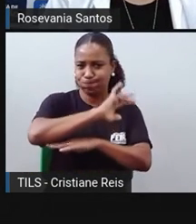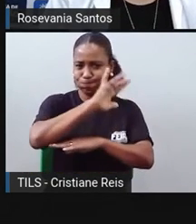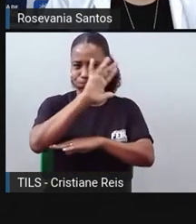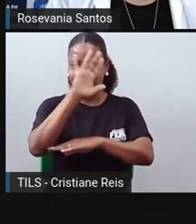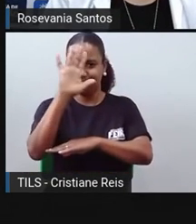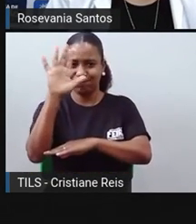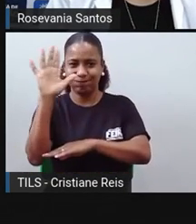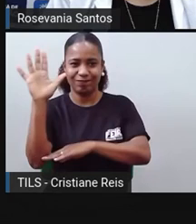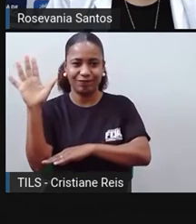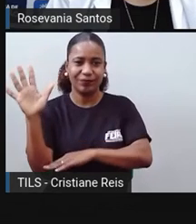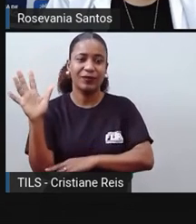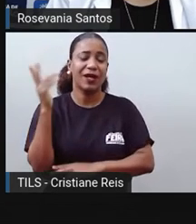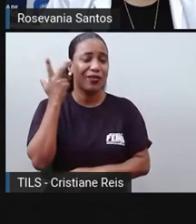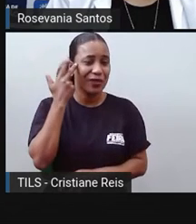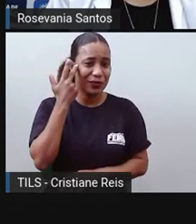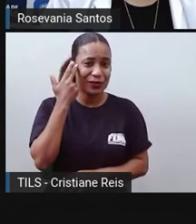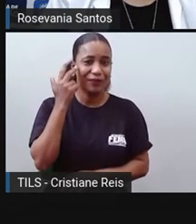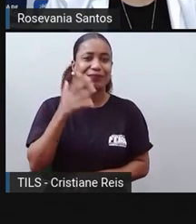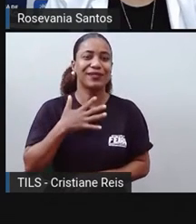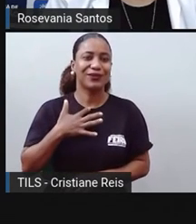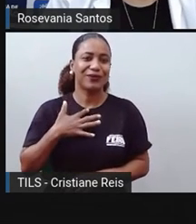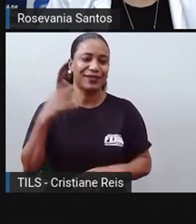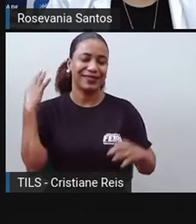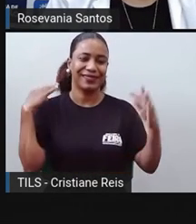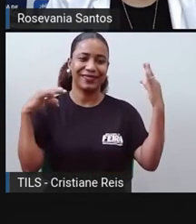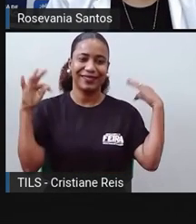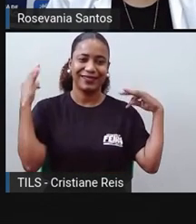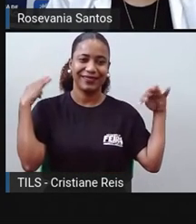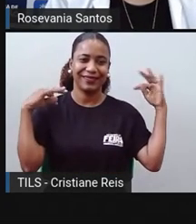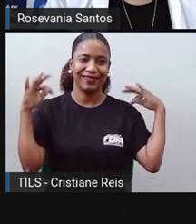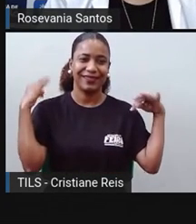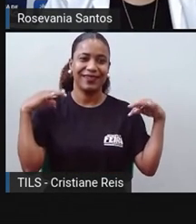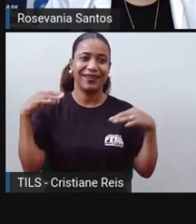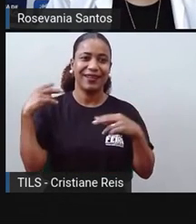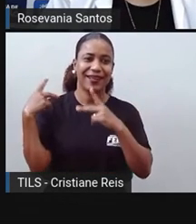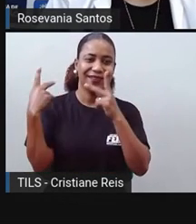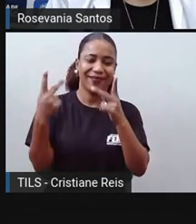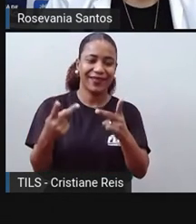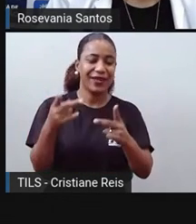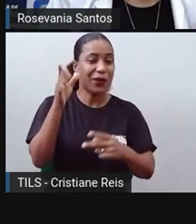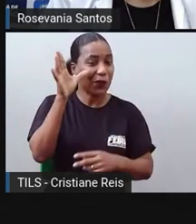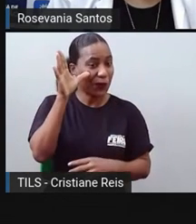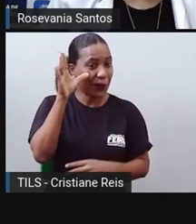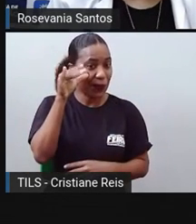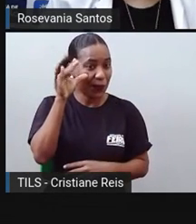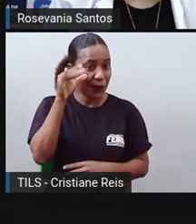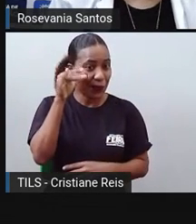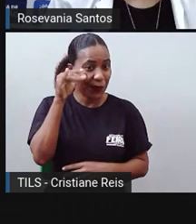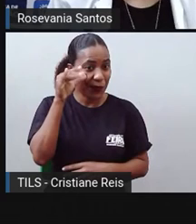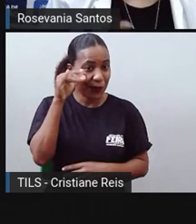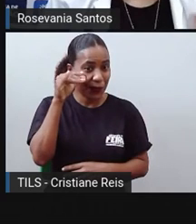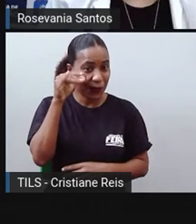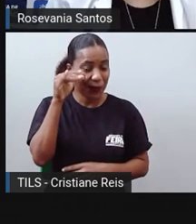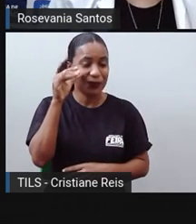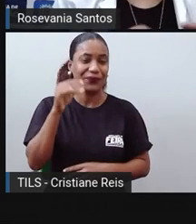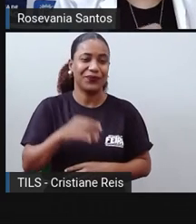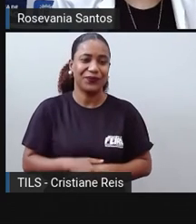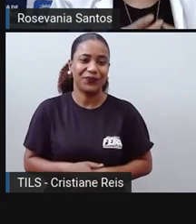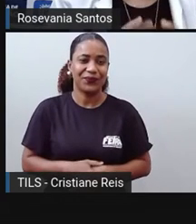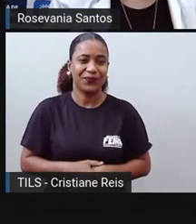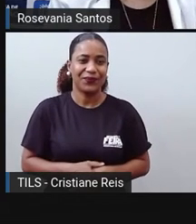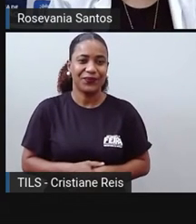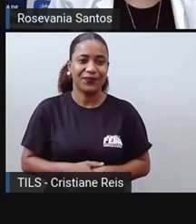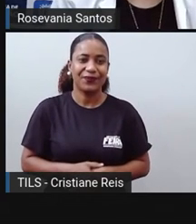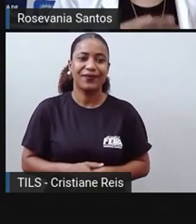né, gasta mundos e fundos para poder observar. Então chegou a hora da revisão. Só antes de falar da revisão, a Pró o tempo todo